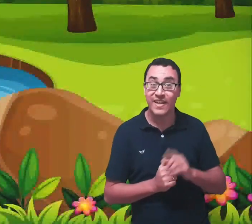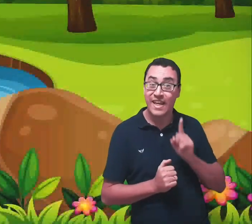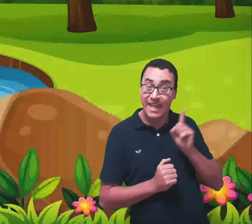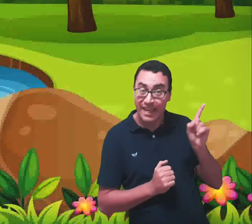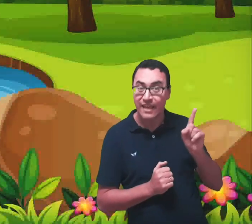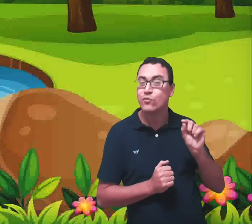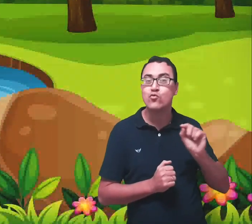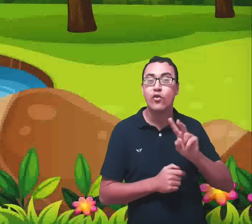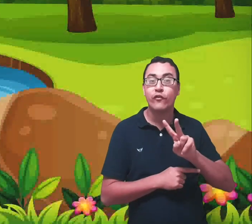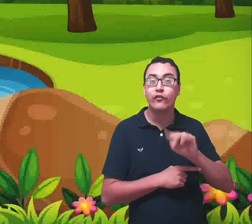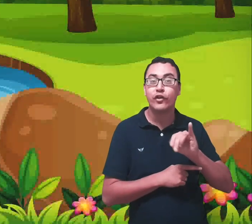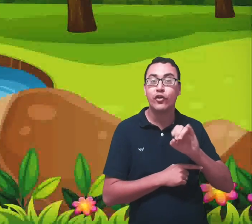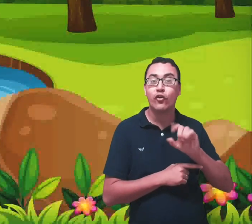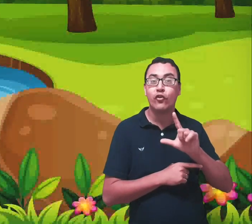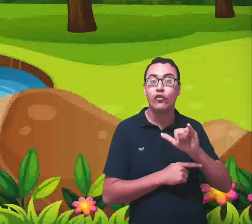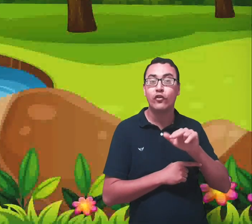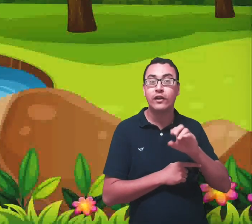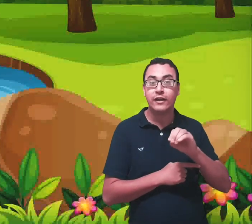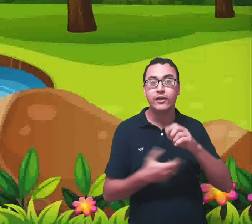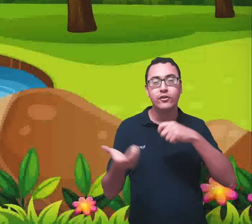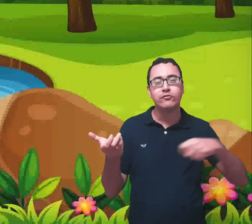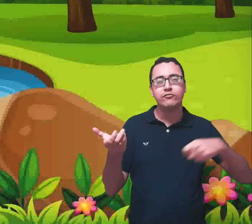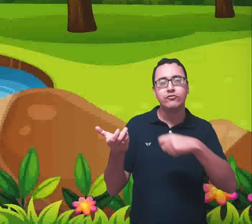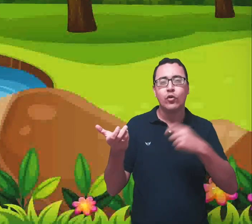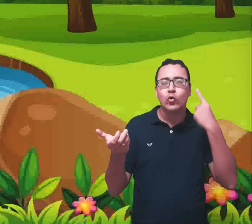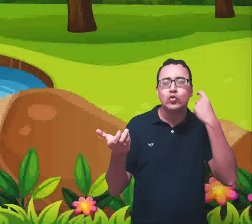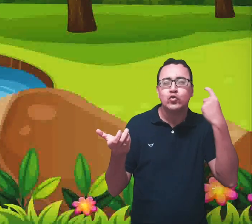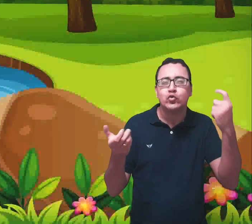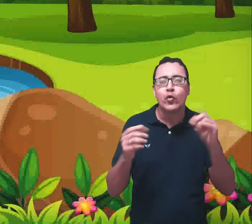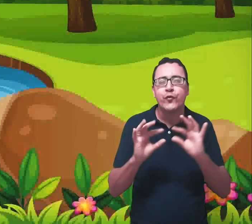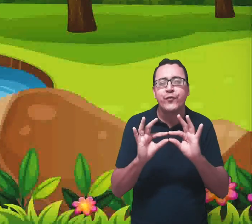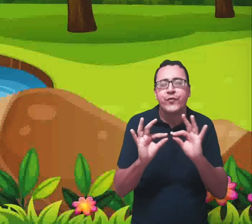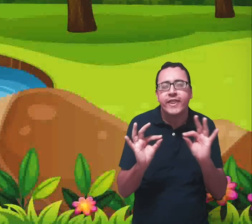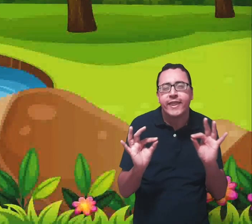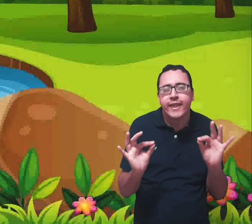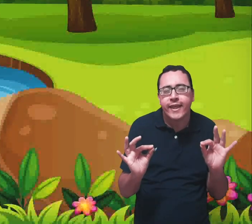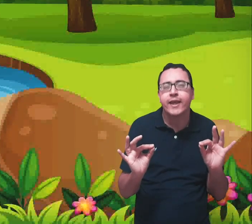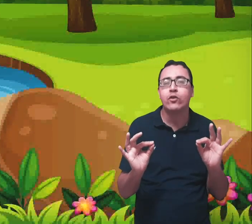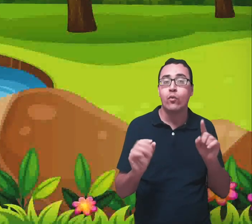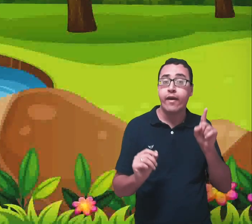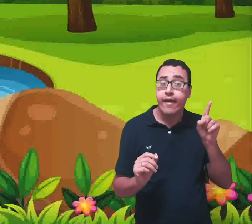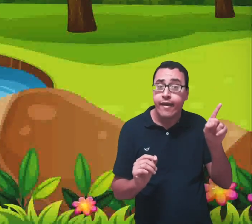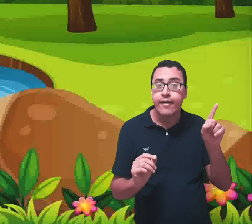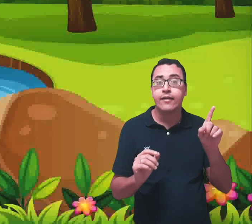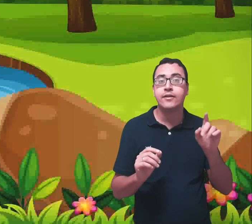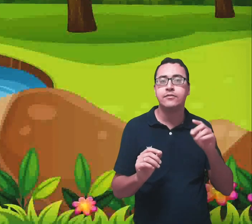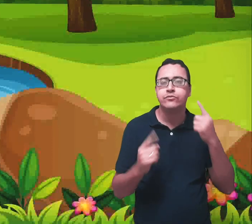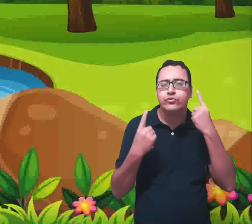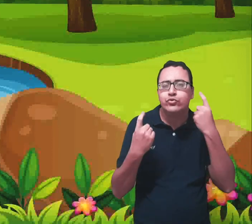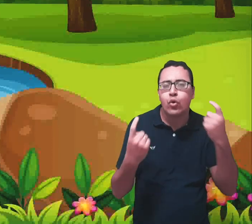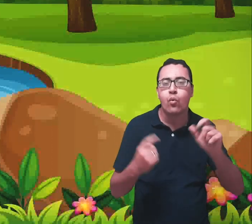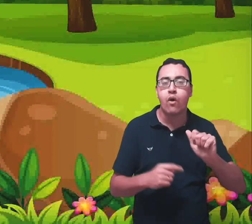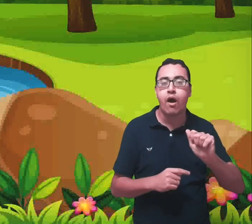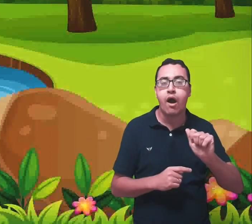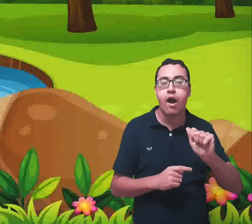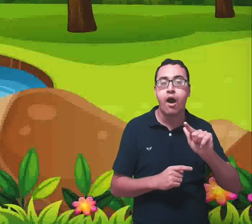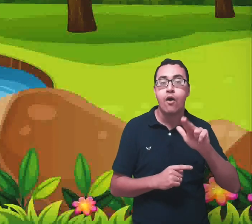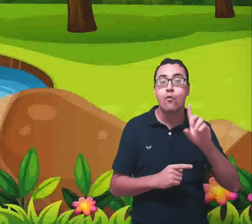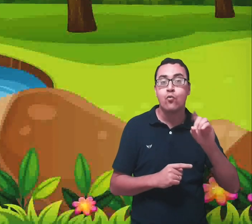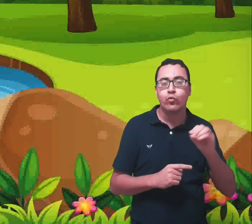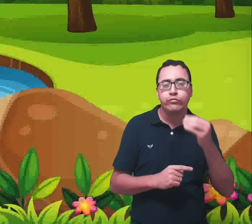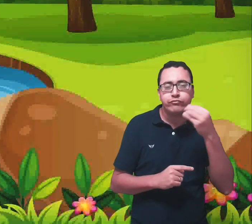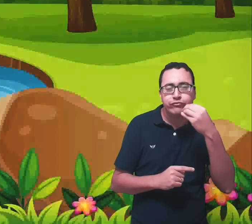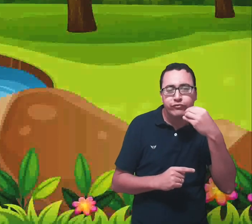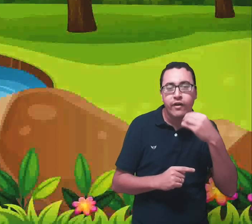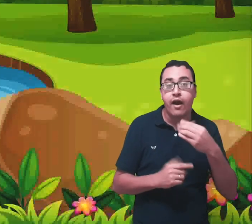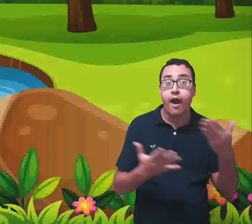Este foi o violino. Viu como seu som é realmente bem fino? Isso quer dizer que ele é um instrumento agudo. Agora vamos ver o seu